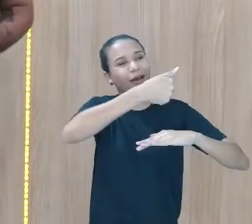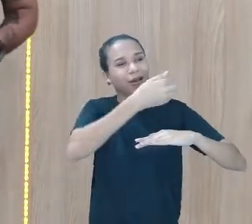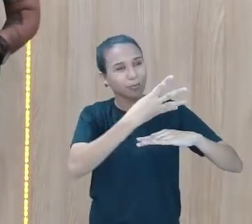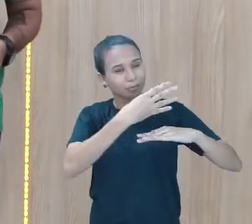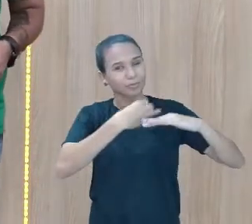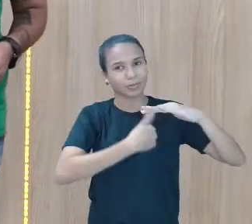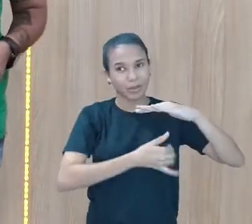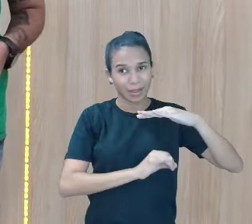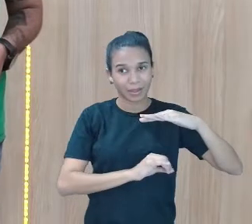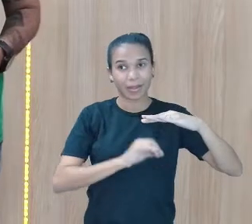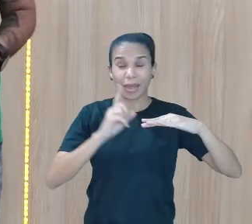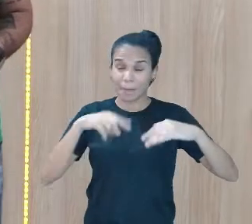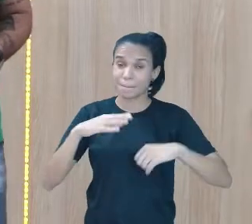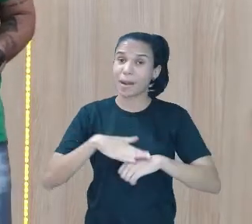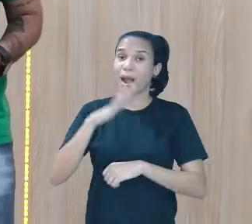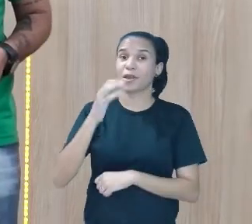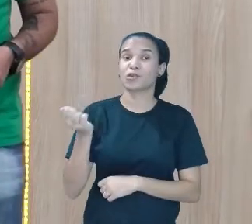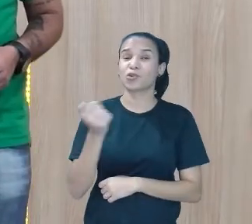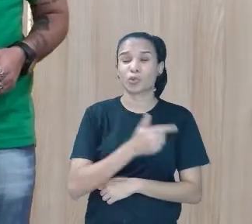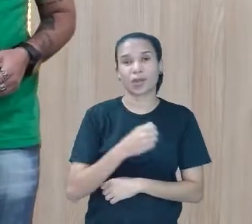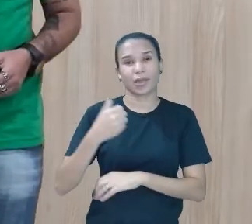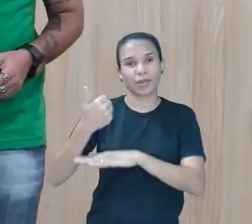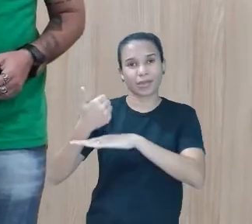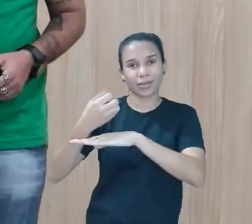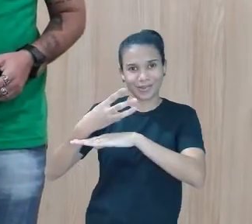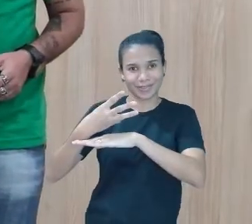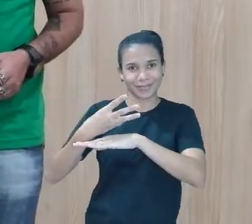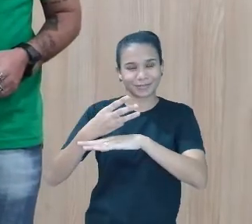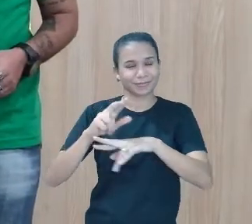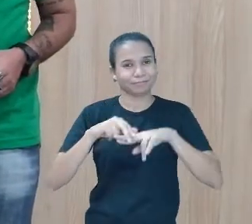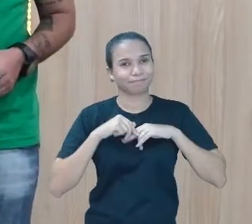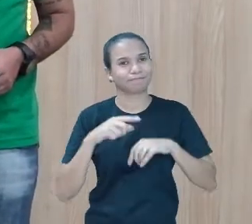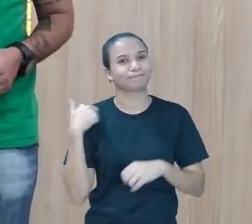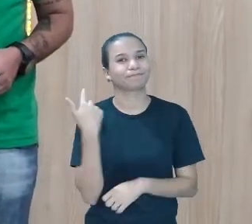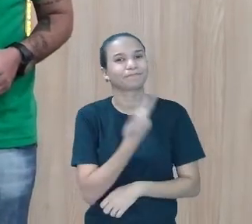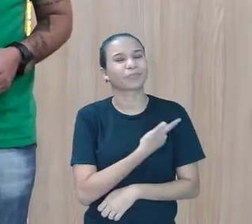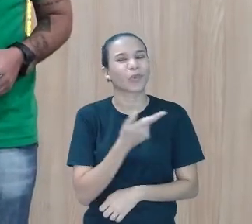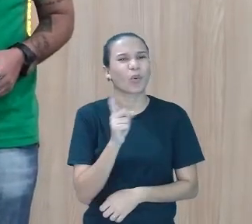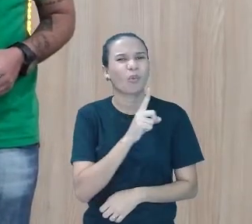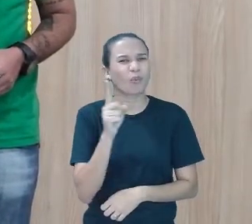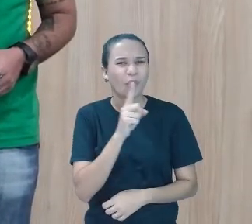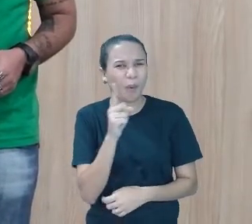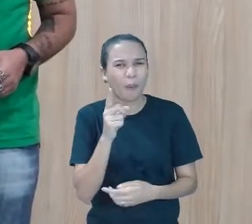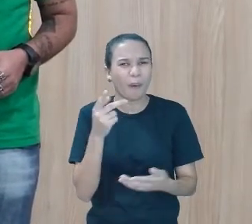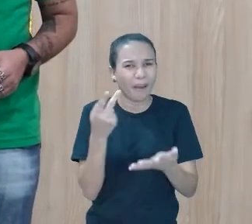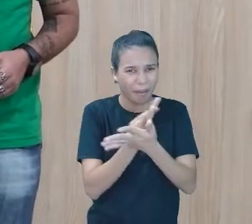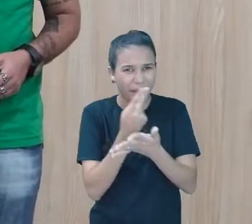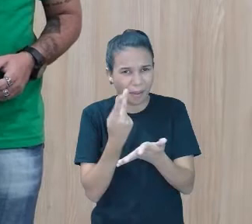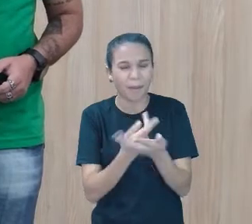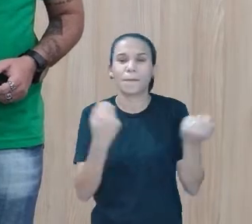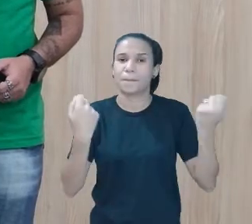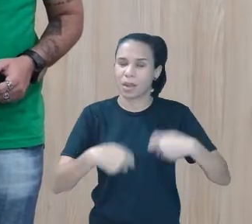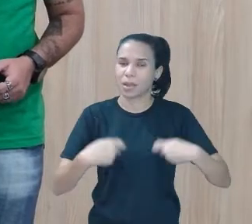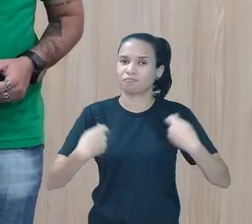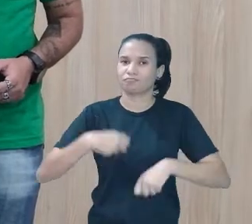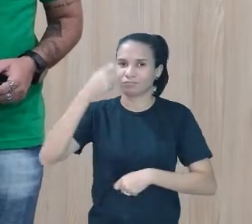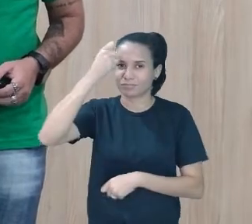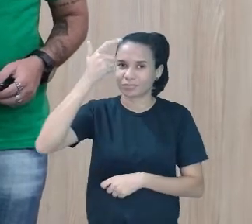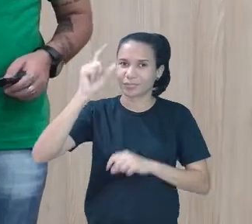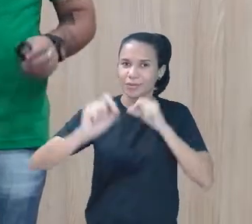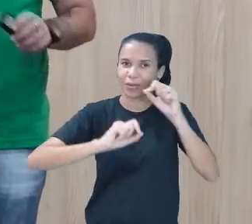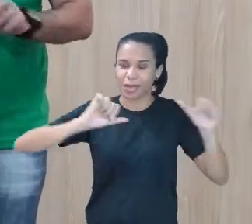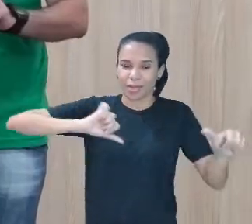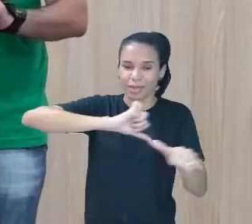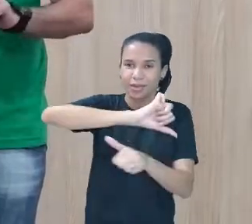E 14 sobre 10 é maior do que 13 sobre 10. Então, para a gente não cometer esses erros, a ideia é a